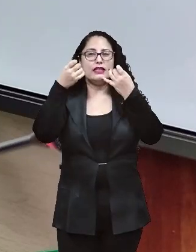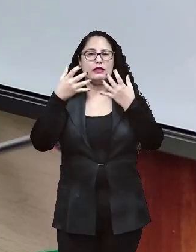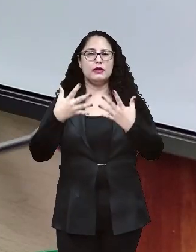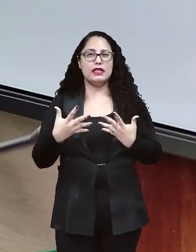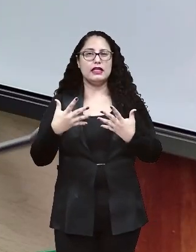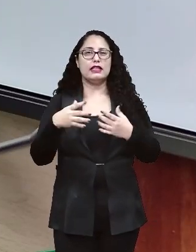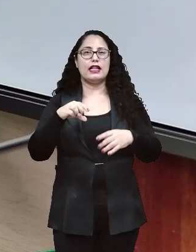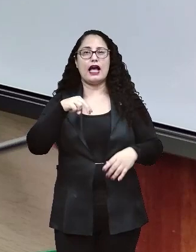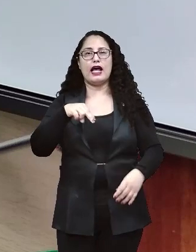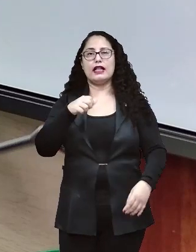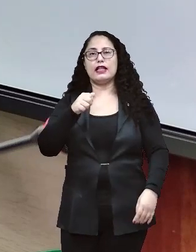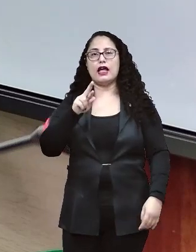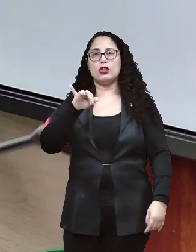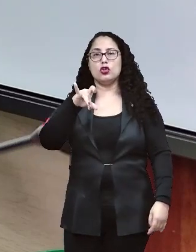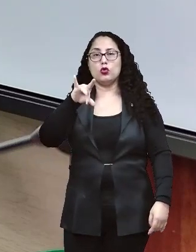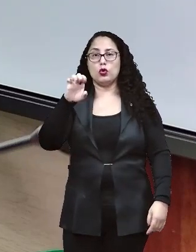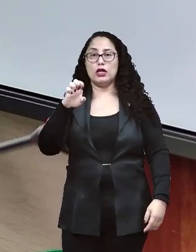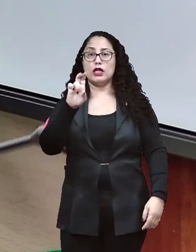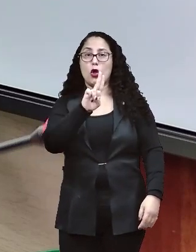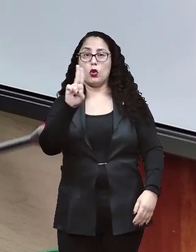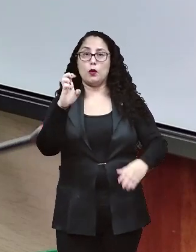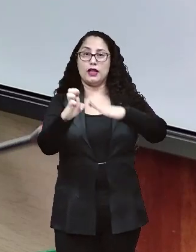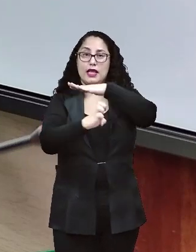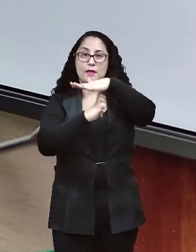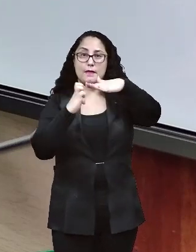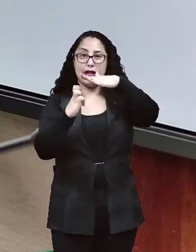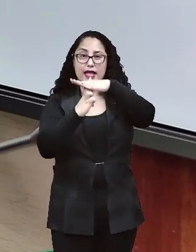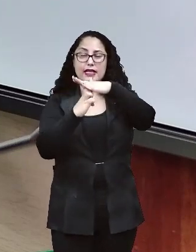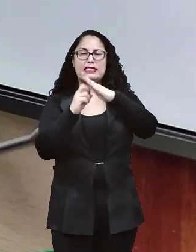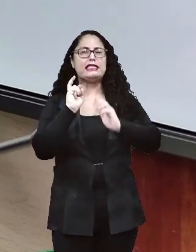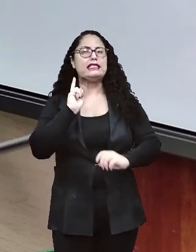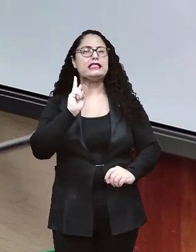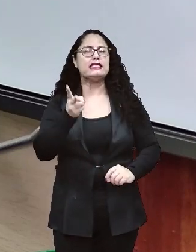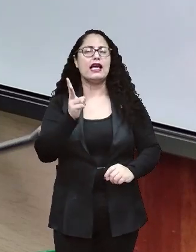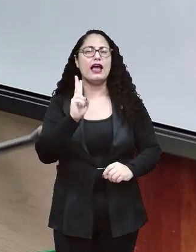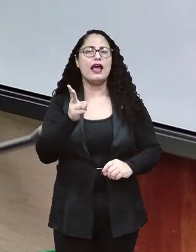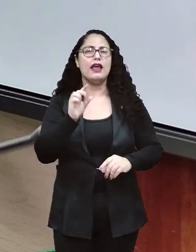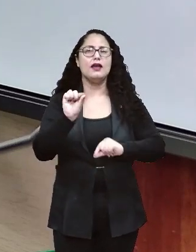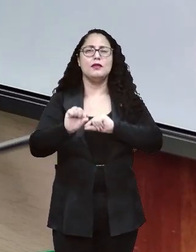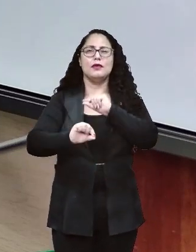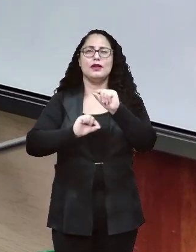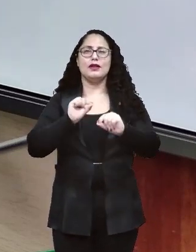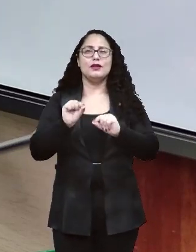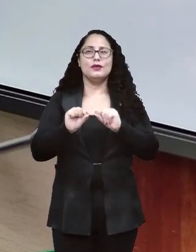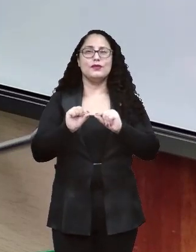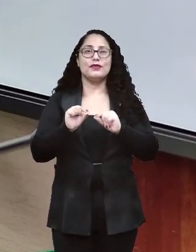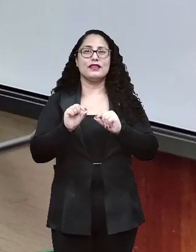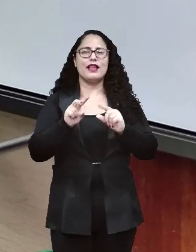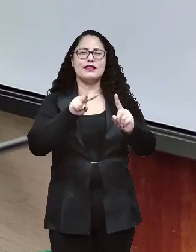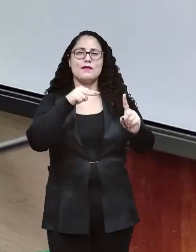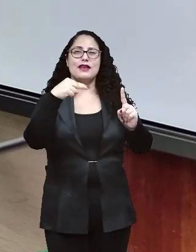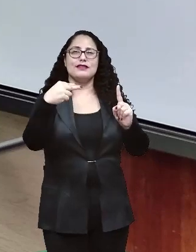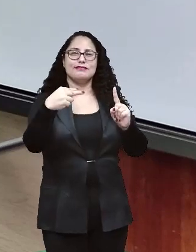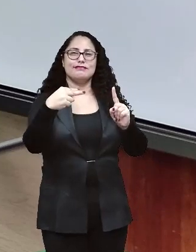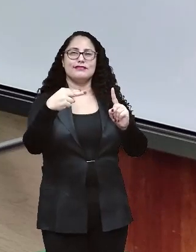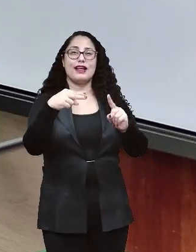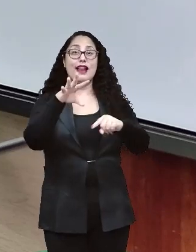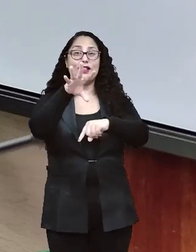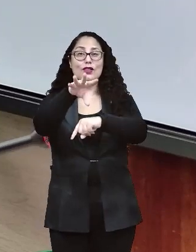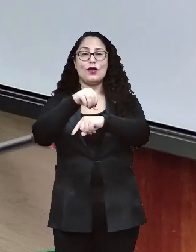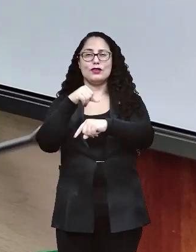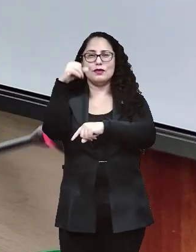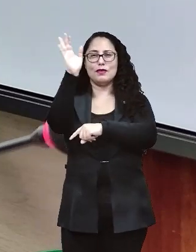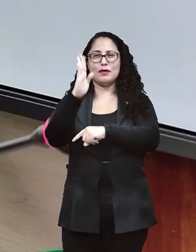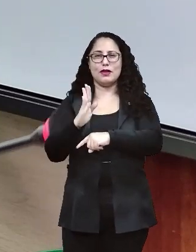da Mature, né? Que é o nome da empresa. E ela sempre... nessa perspectiva, ela trouxe para o